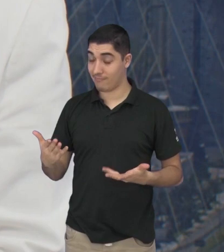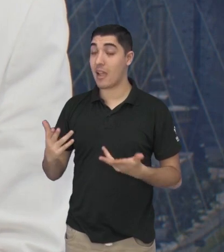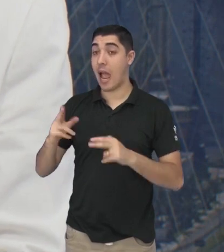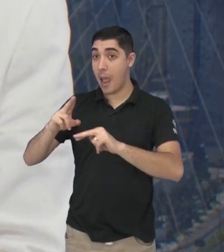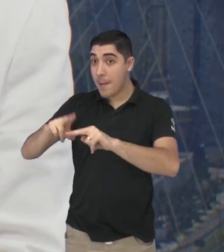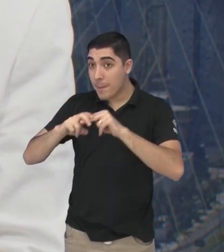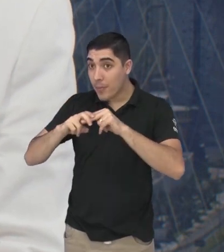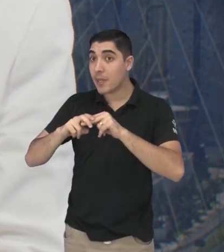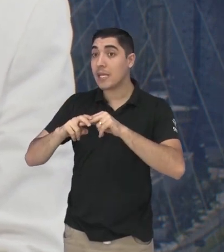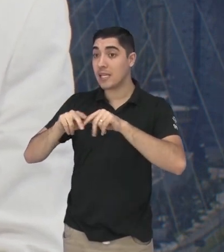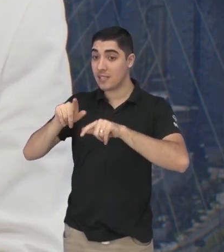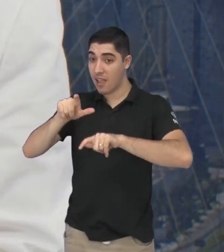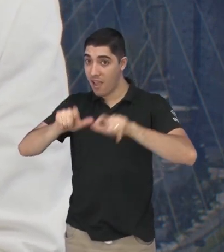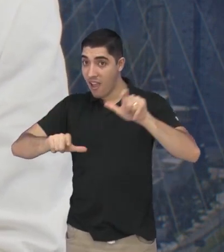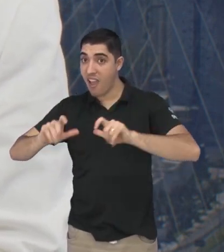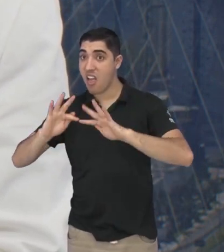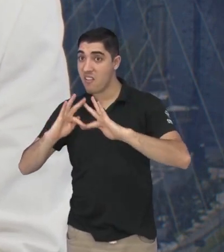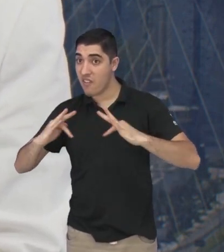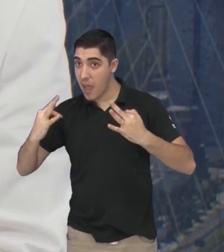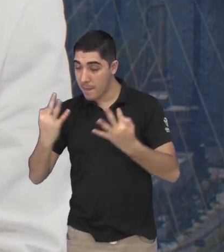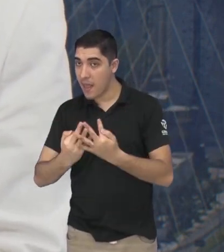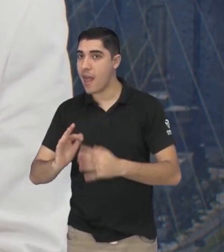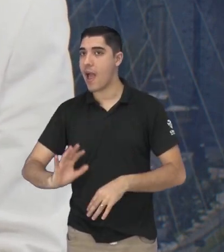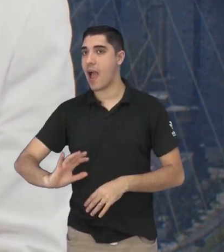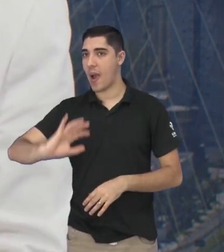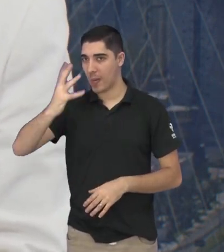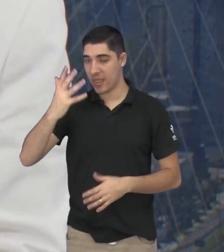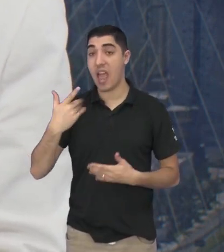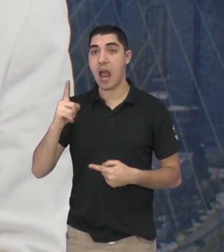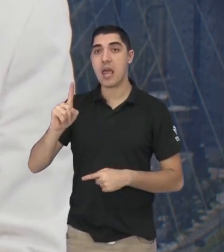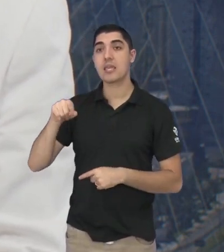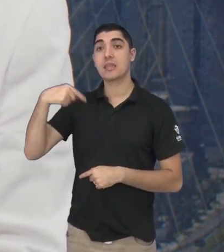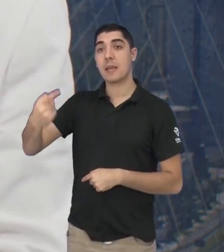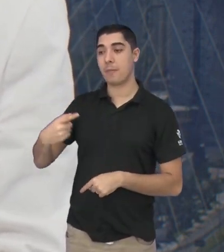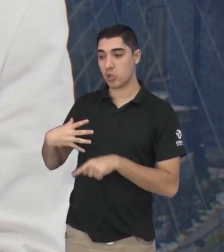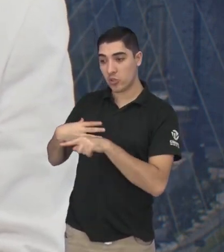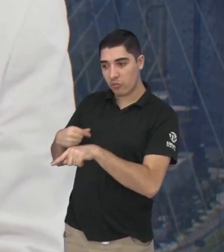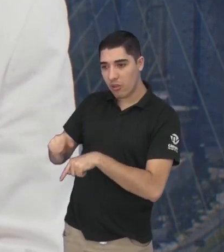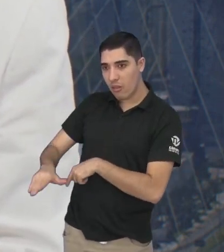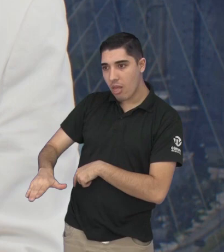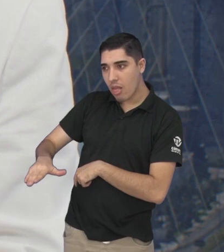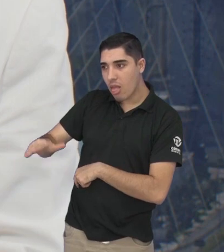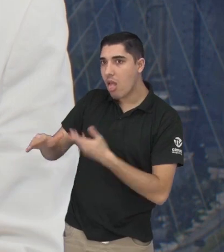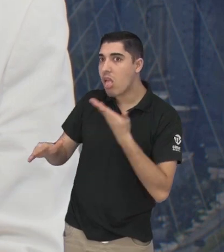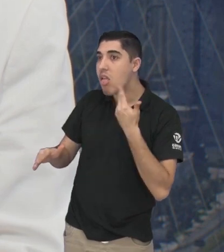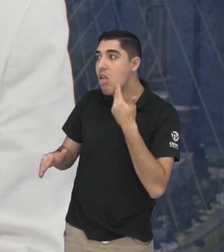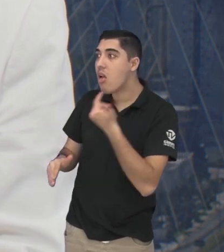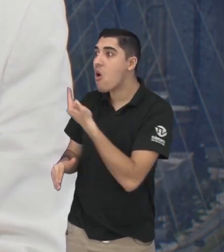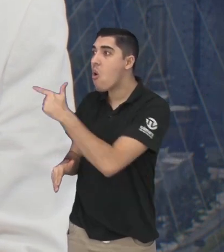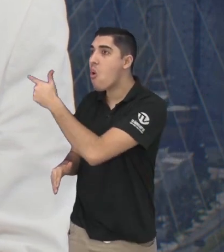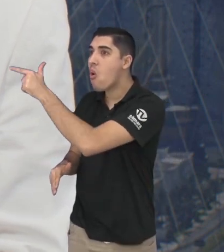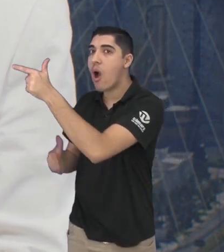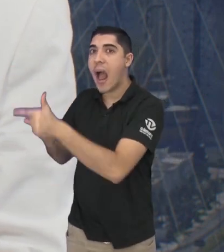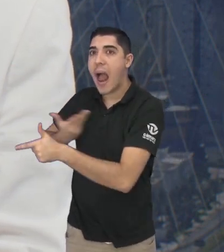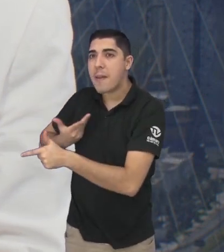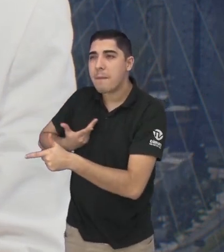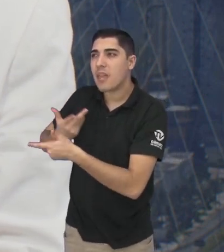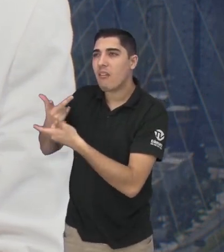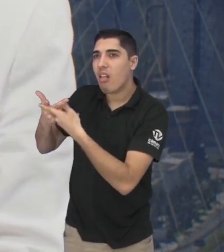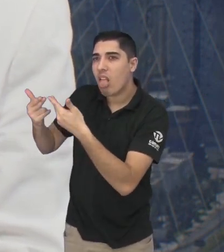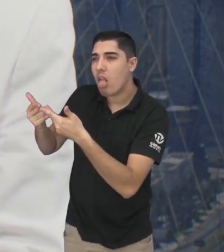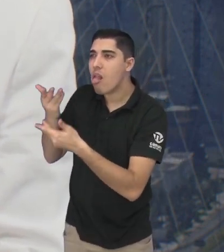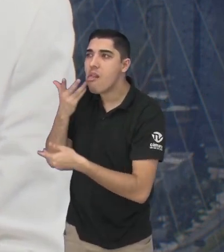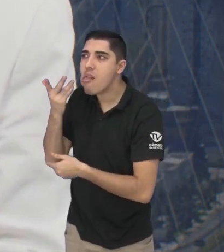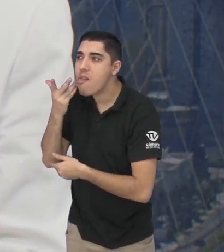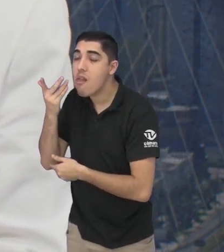nessa versão que muitas famílias ficam. E aí o filho começa a saber por outras vias. Então o que a gente precisa é